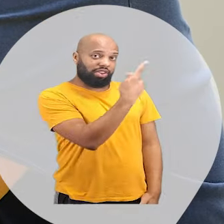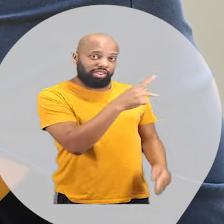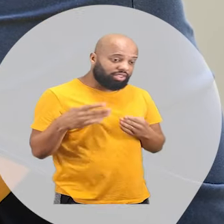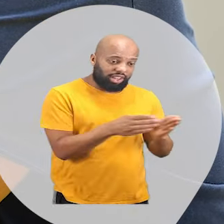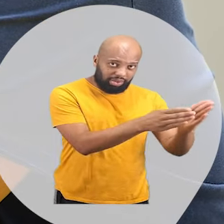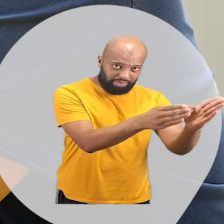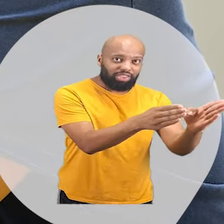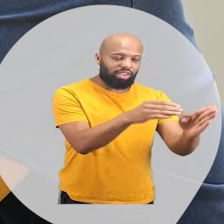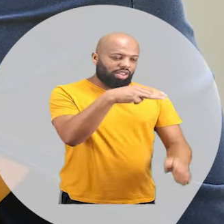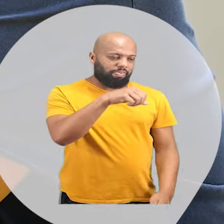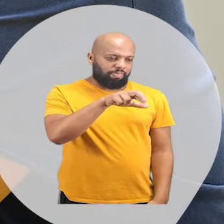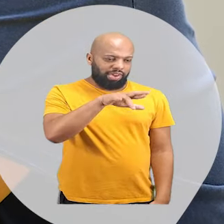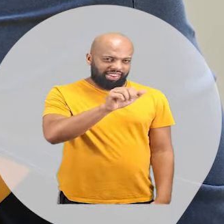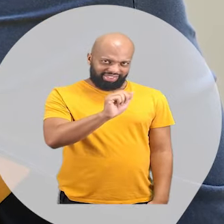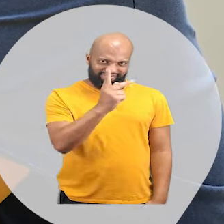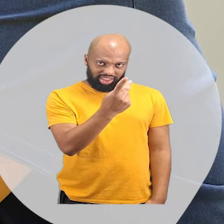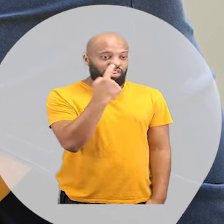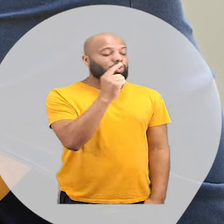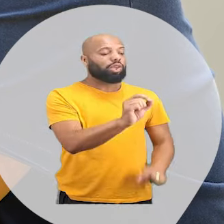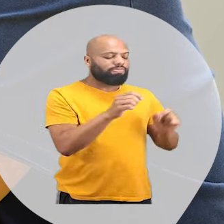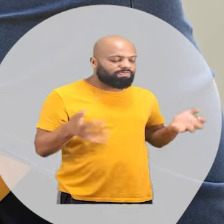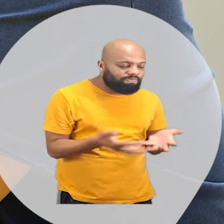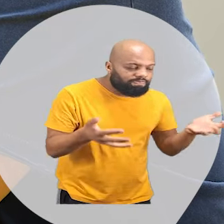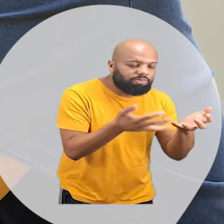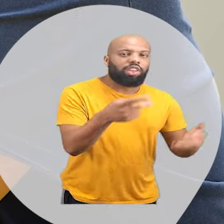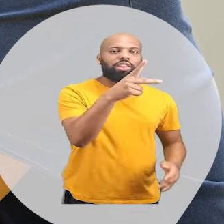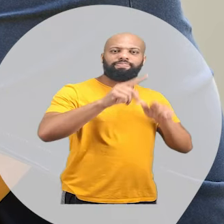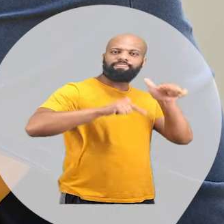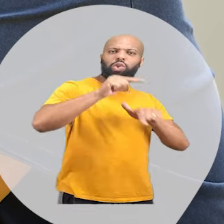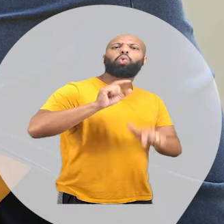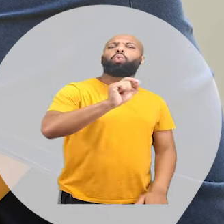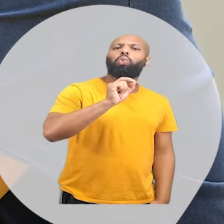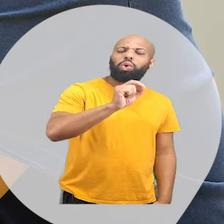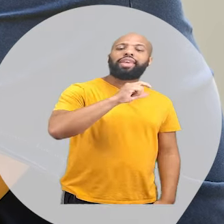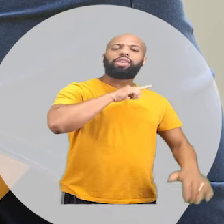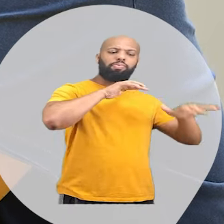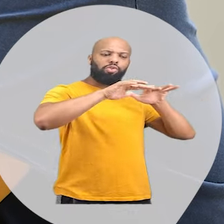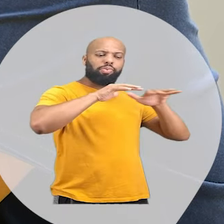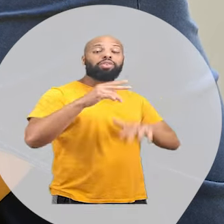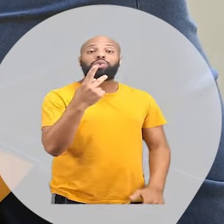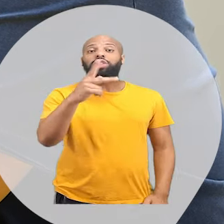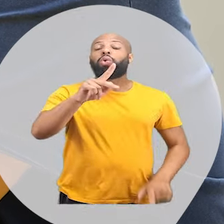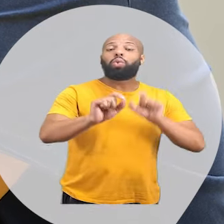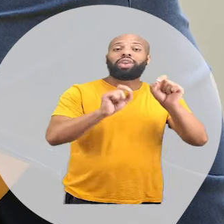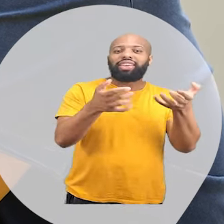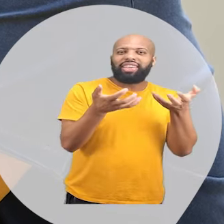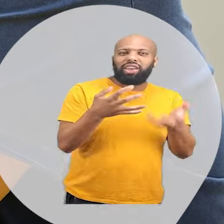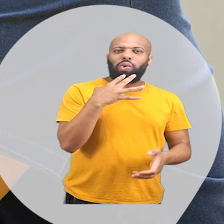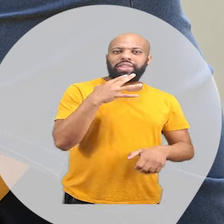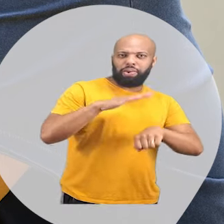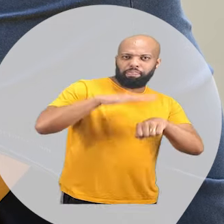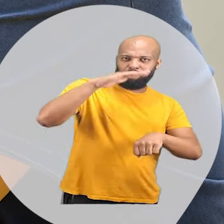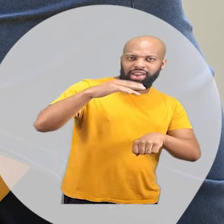sua trajetória que você assim um grande grande impulso para o teu trabalho foi um movimento seu de